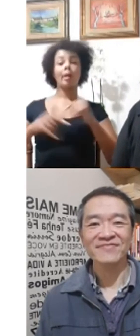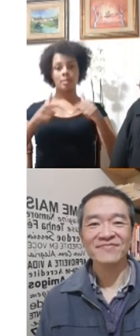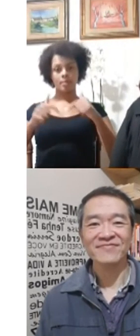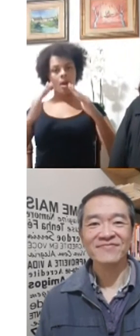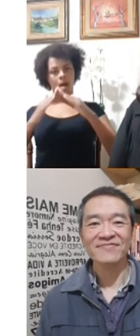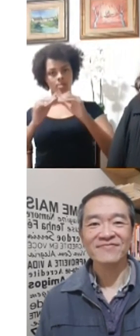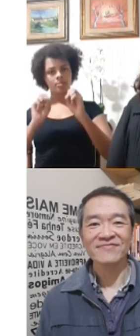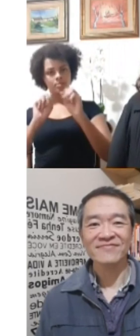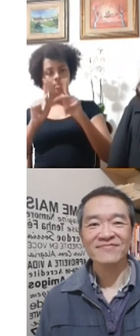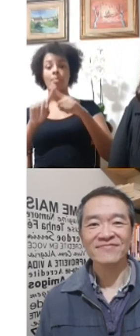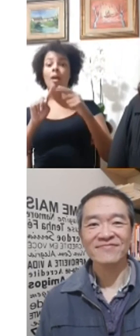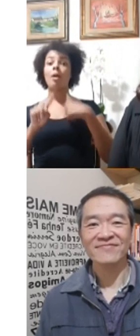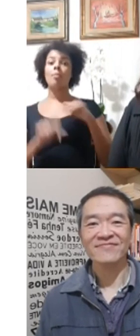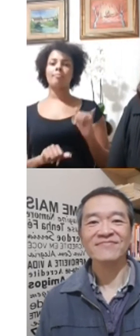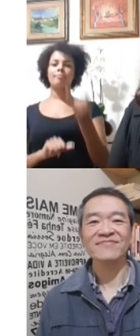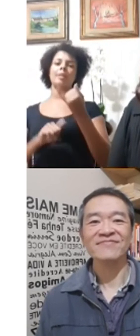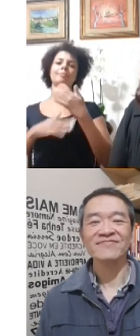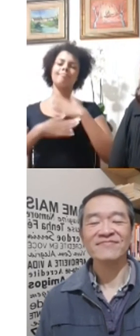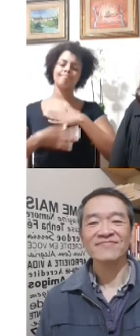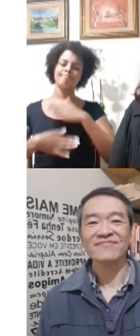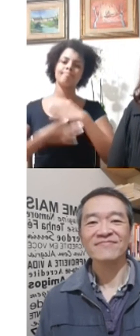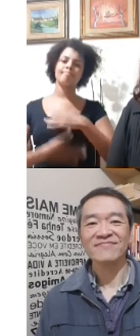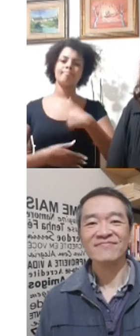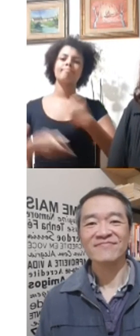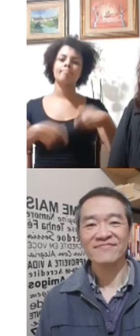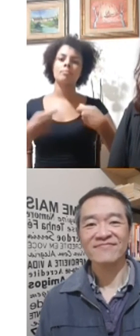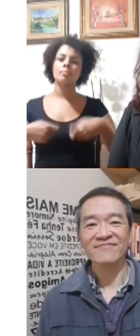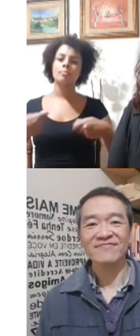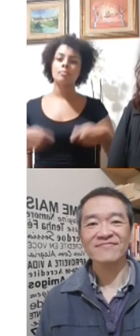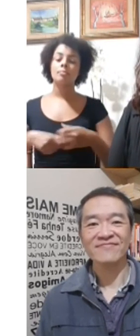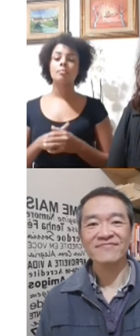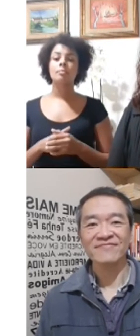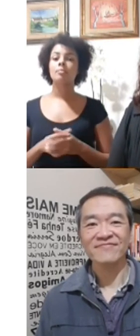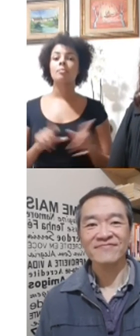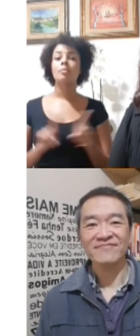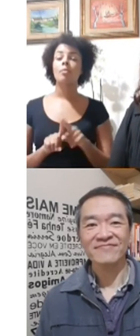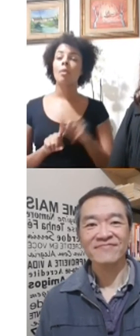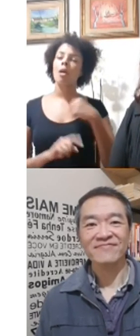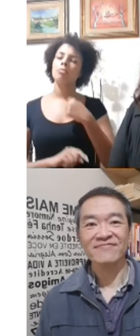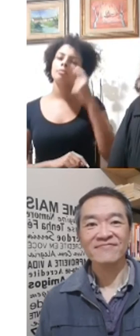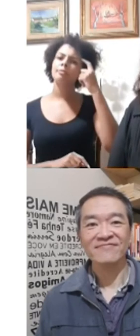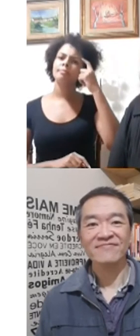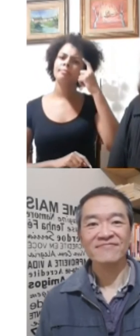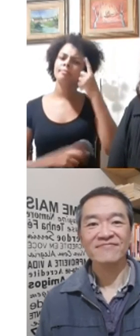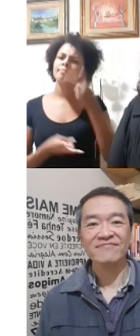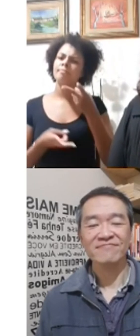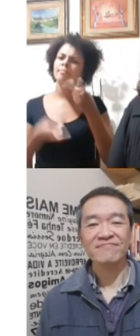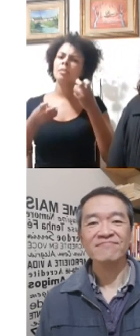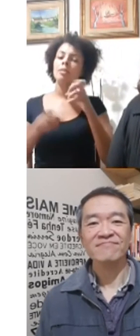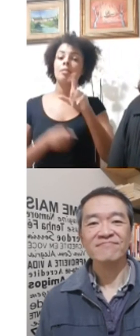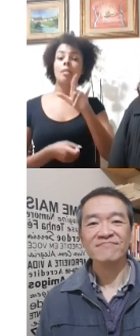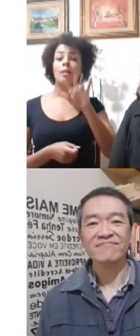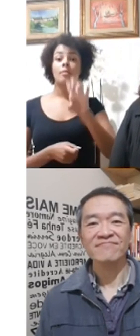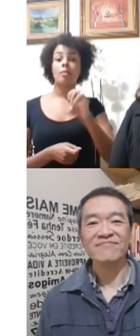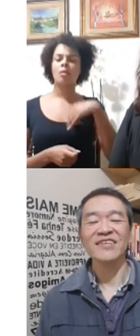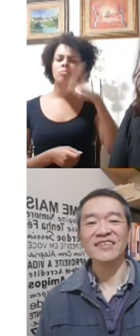acaba descansando mais, acho que eu estava precisando também desse descanso, e começou a despertar essa questão. Eu comecei a ver muitas lives,